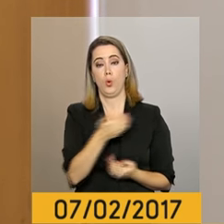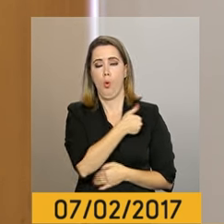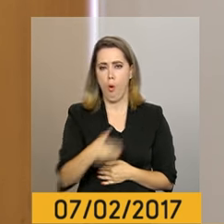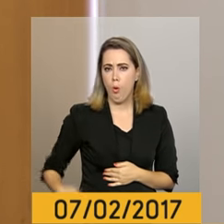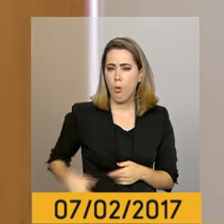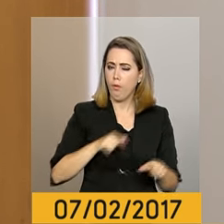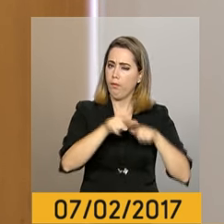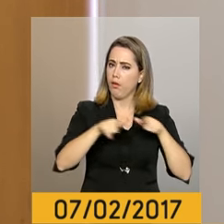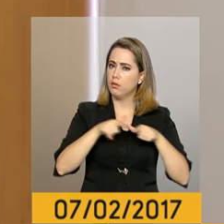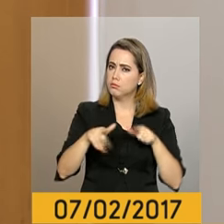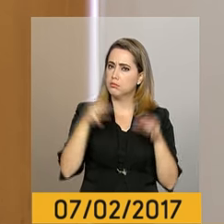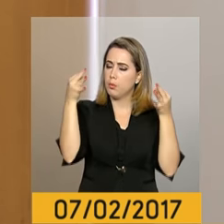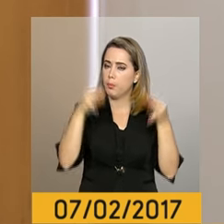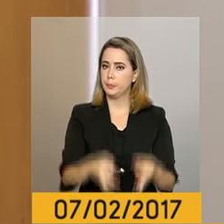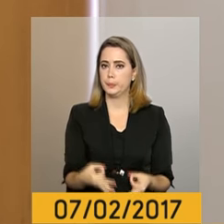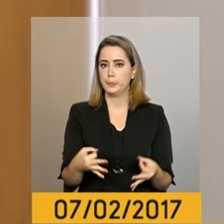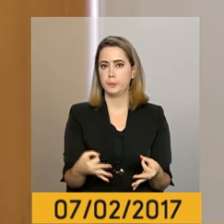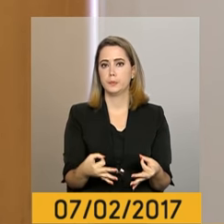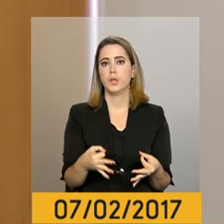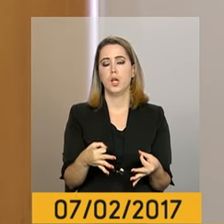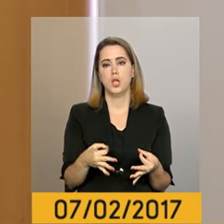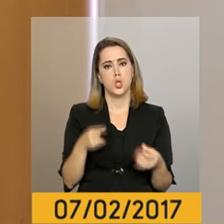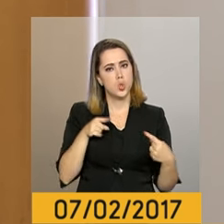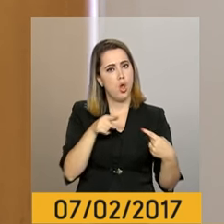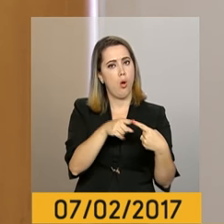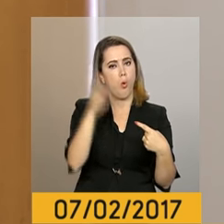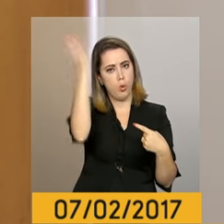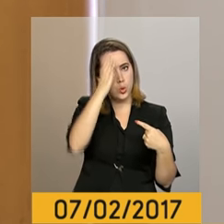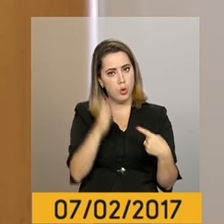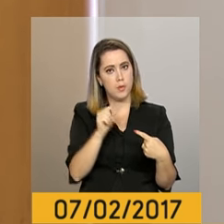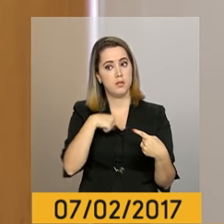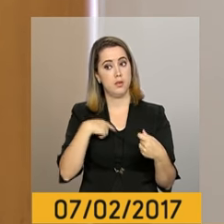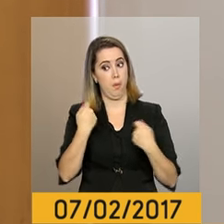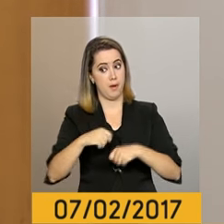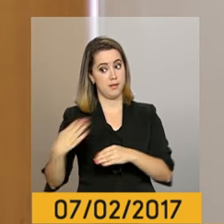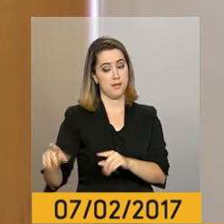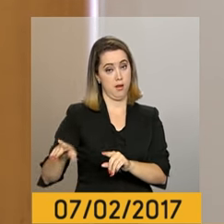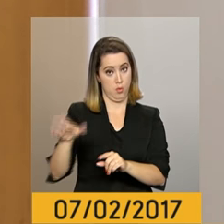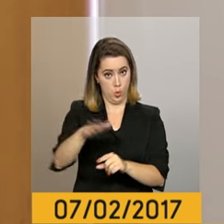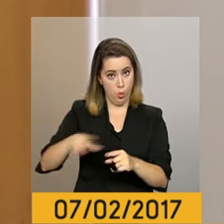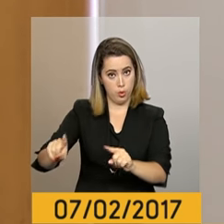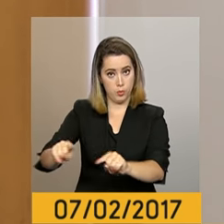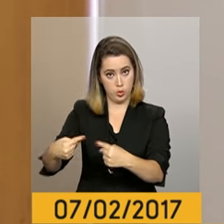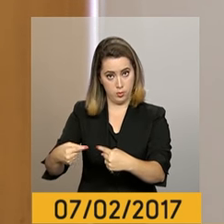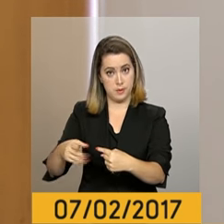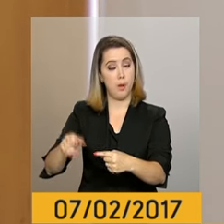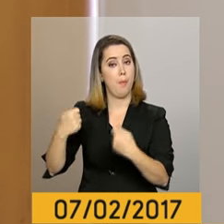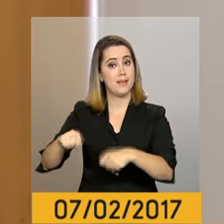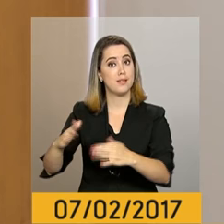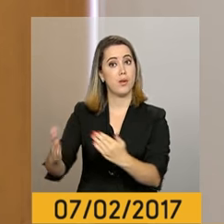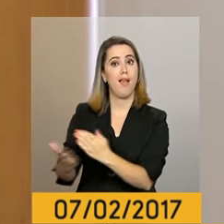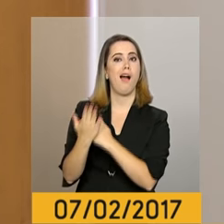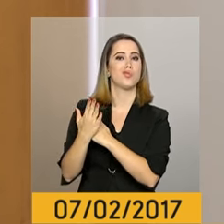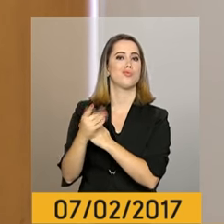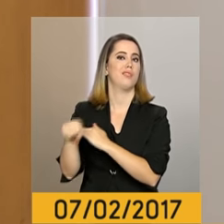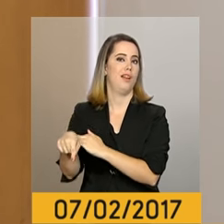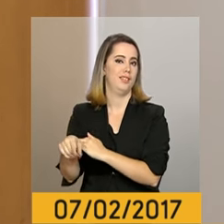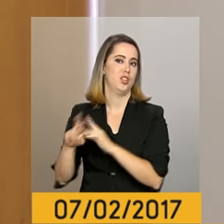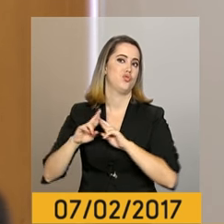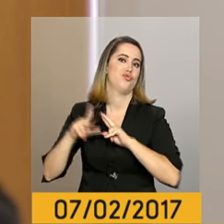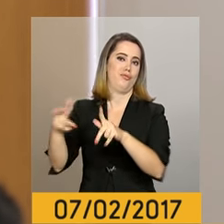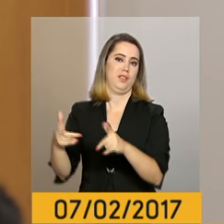compatível com as necessidades do Brasil, nós temos que apoiar, não podemos nos insurgir, porque é preciso fazer uma